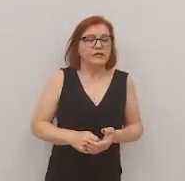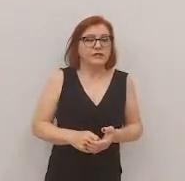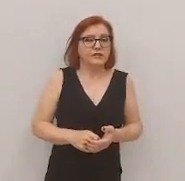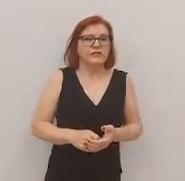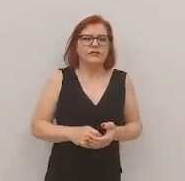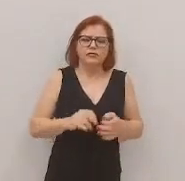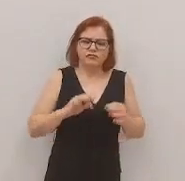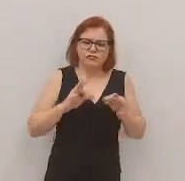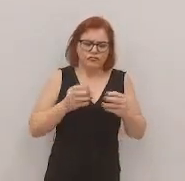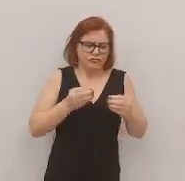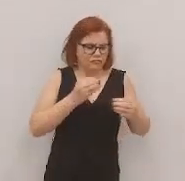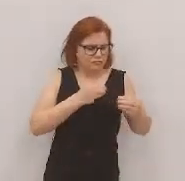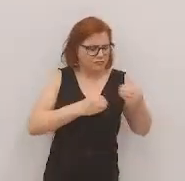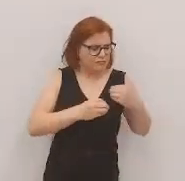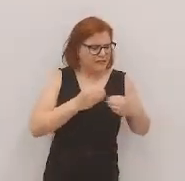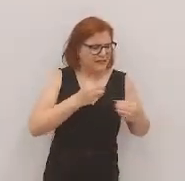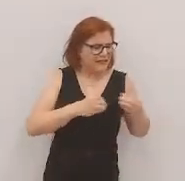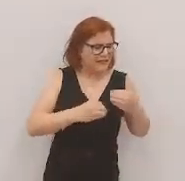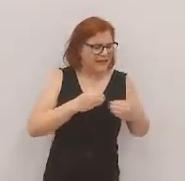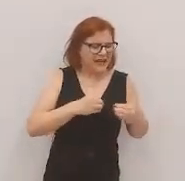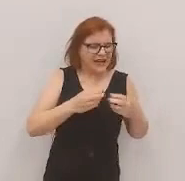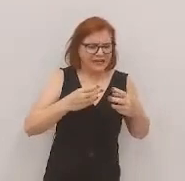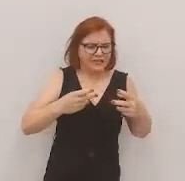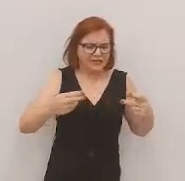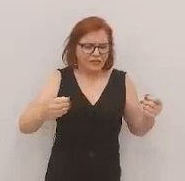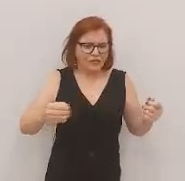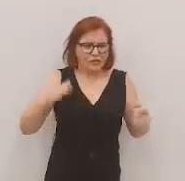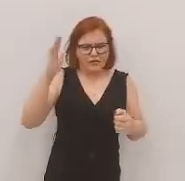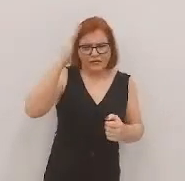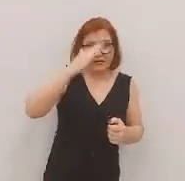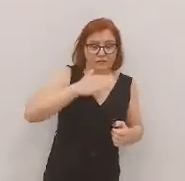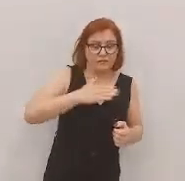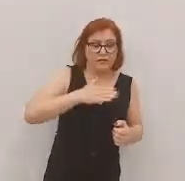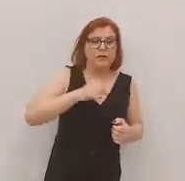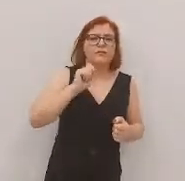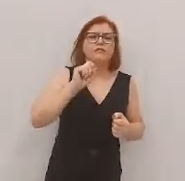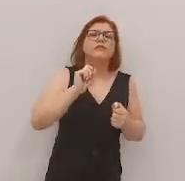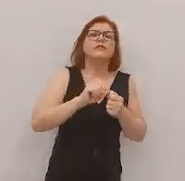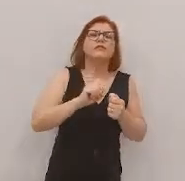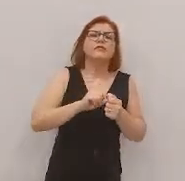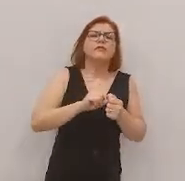seus pecados, das suas transgressões, isso daí até a sua morte.